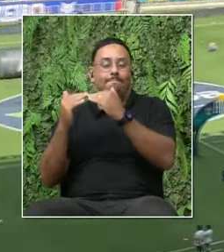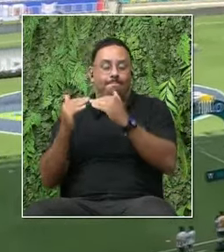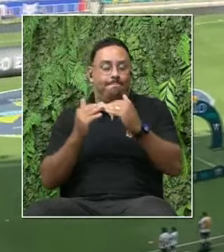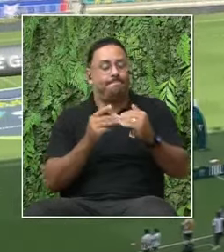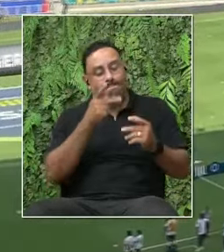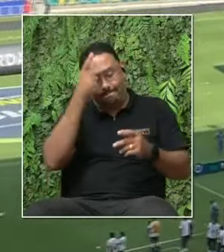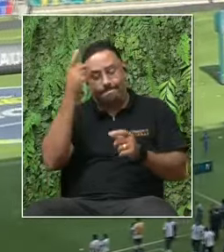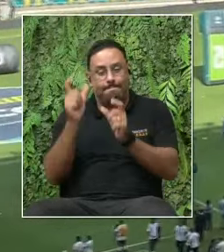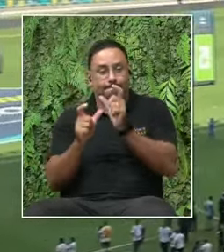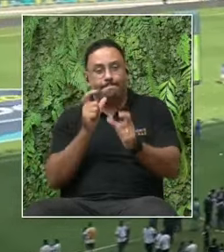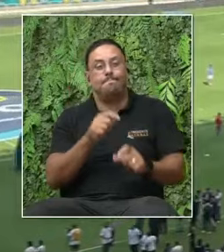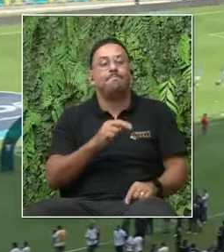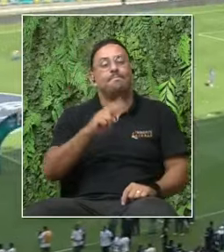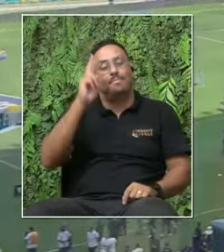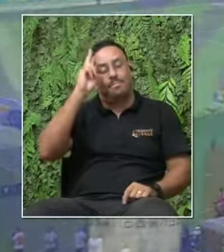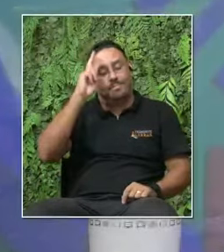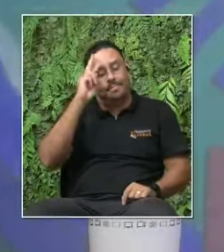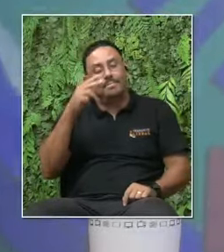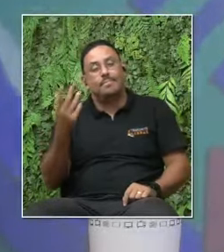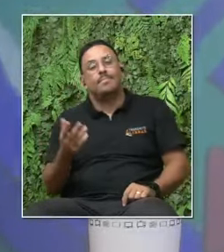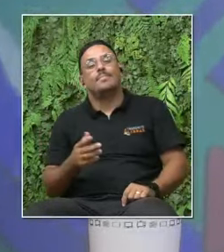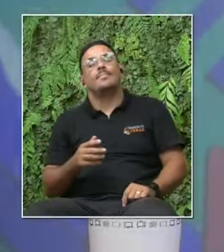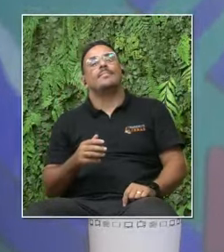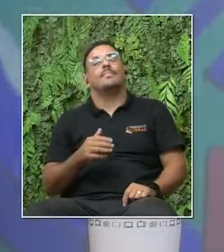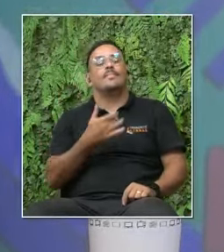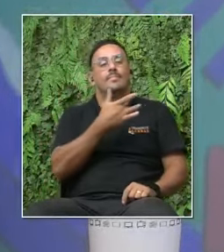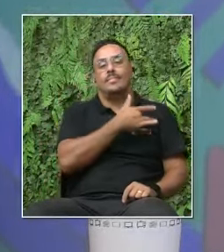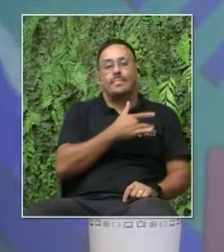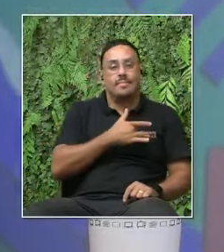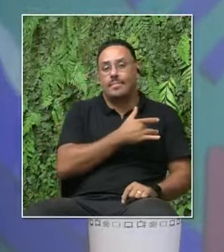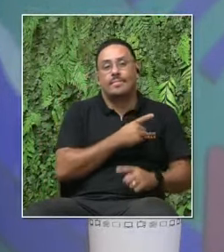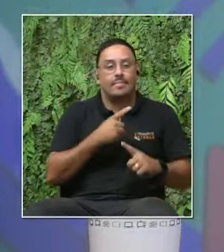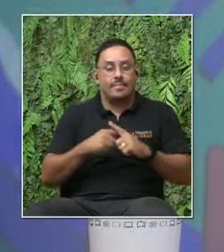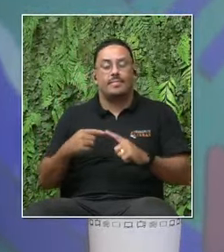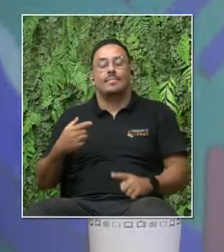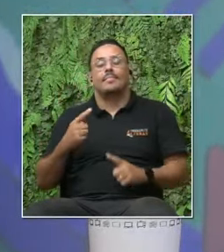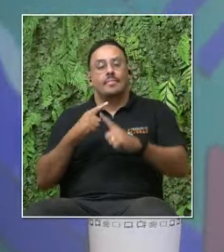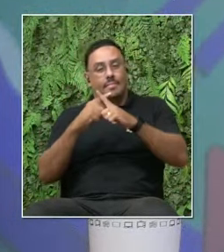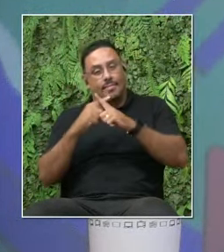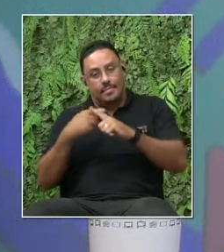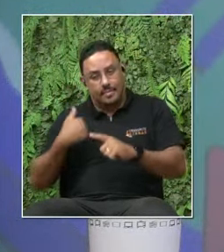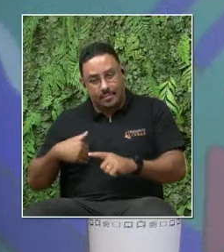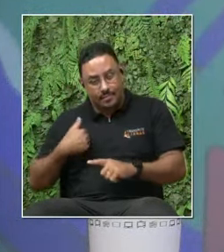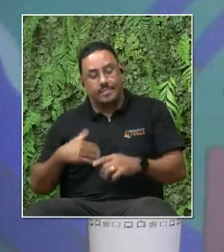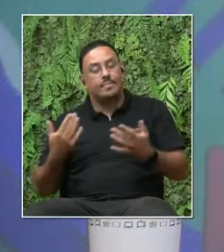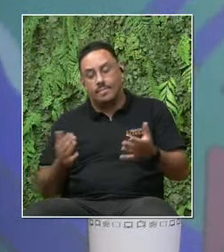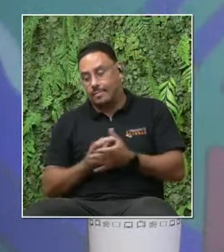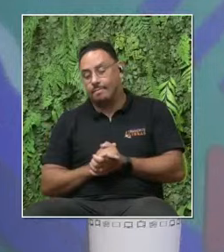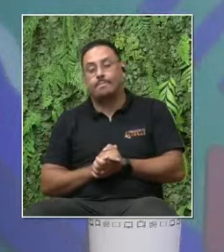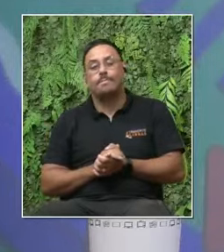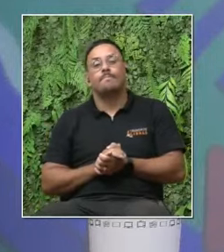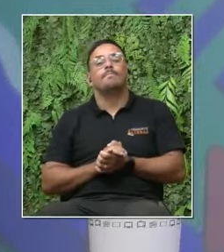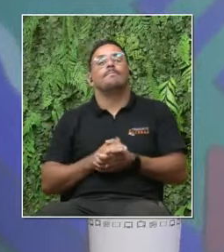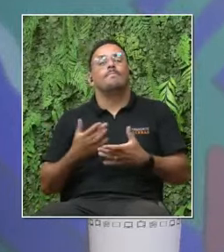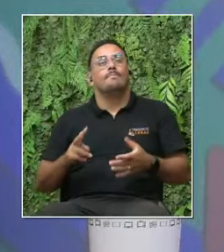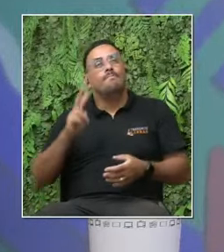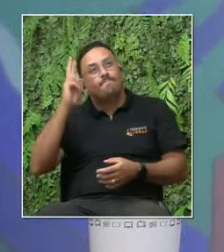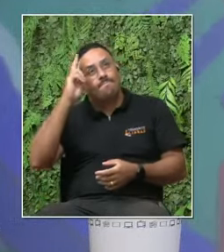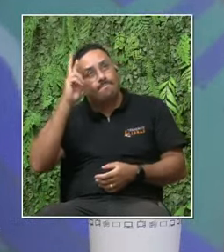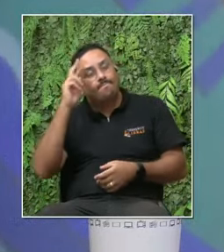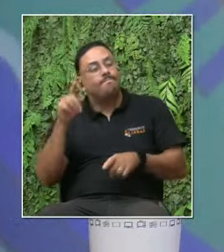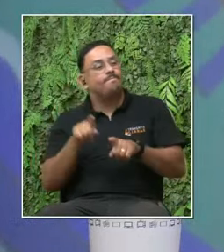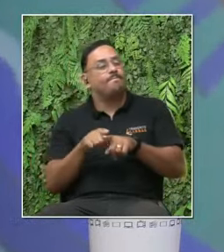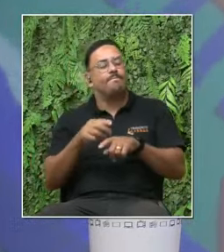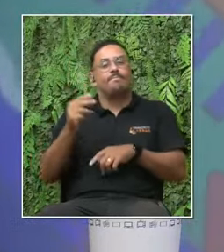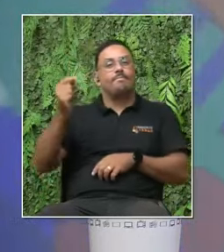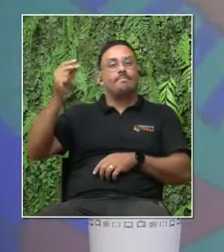ô quando a gente lembra quer dizer é o clássico Bob é o clássico é é é o clássico É isso mesmo quando a gente se lembra né do